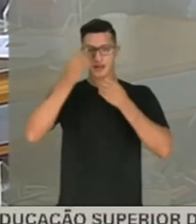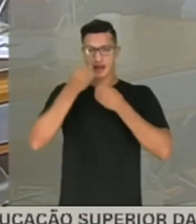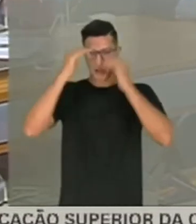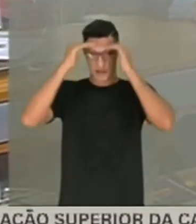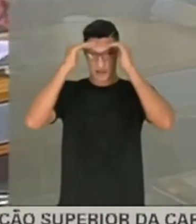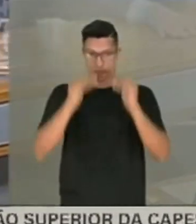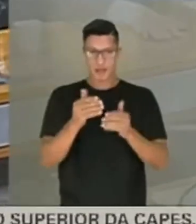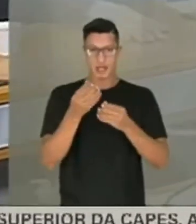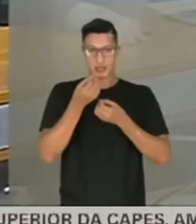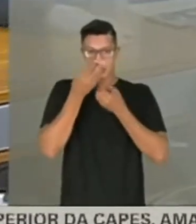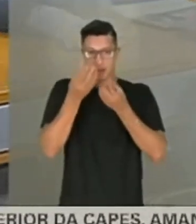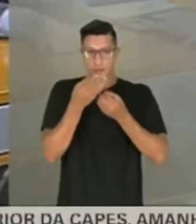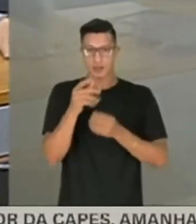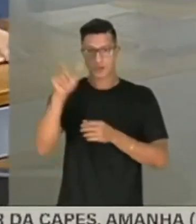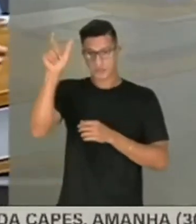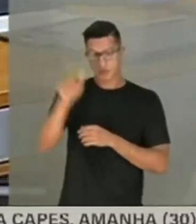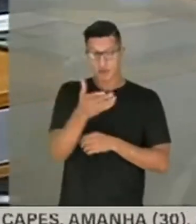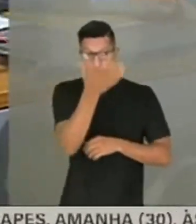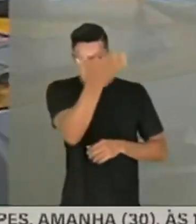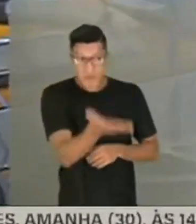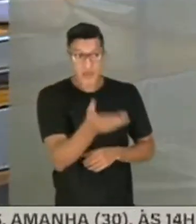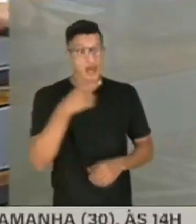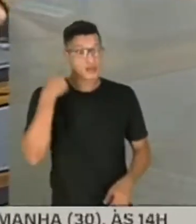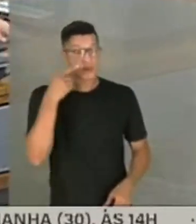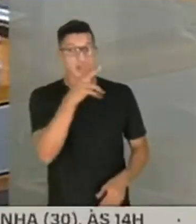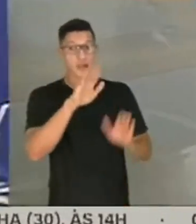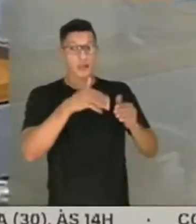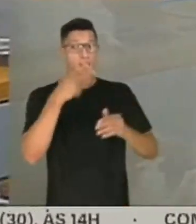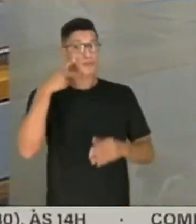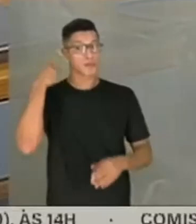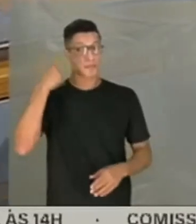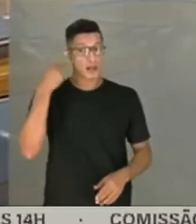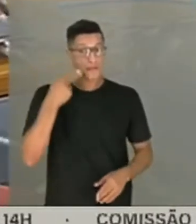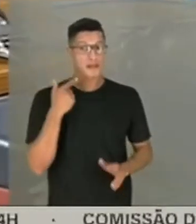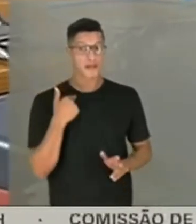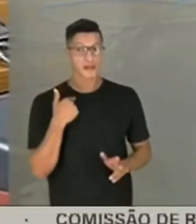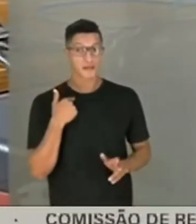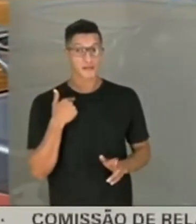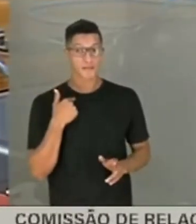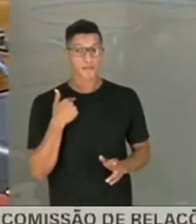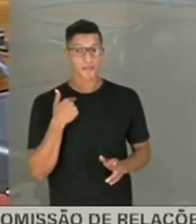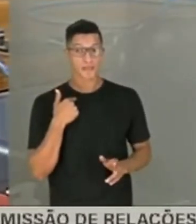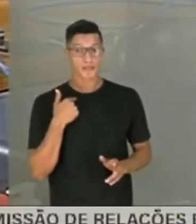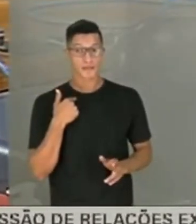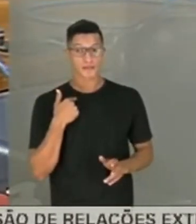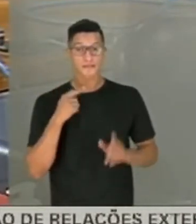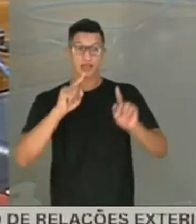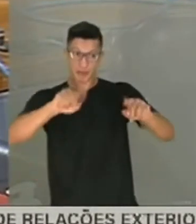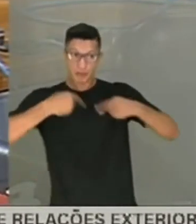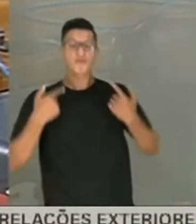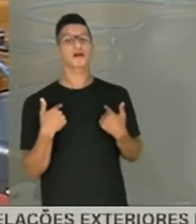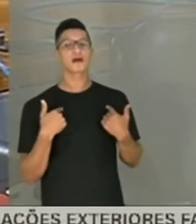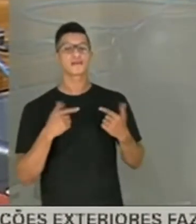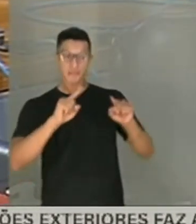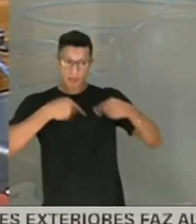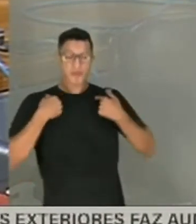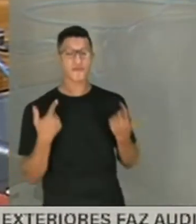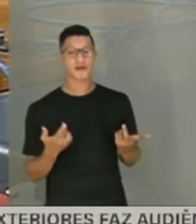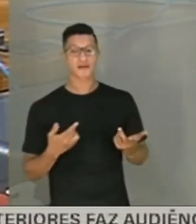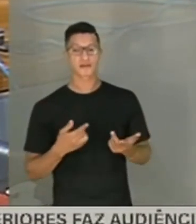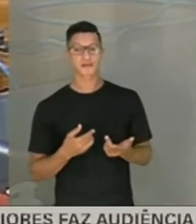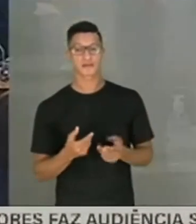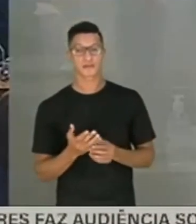vossa senhoria a vossa senhoria quando o parlamentar o senhor está me provocando